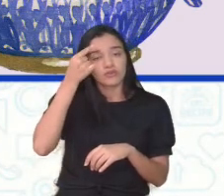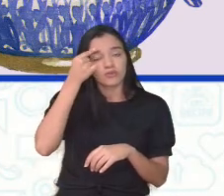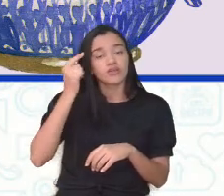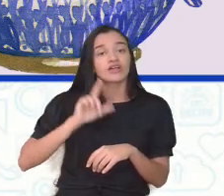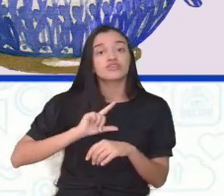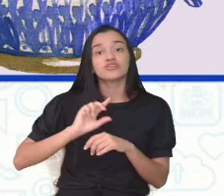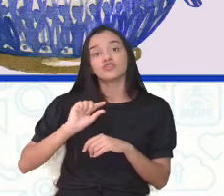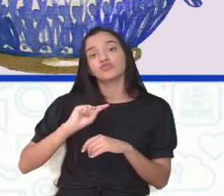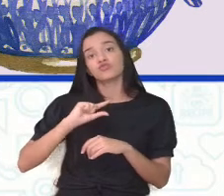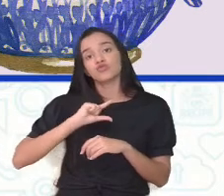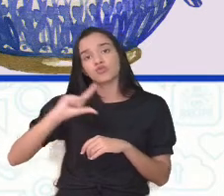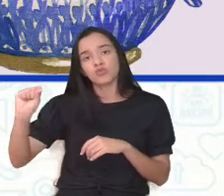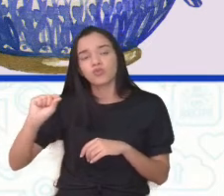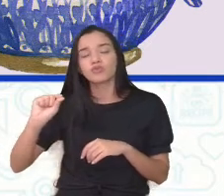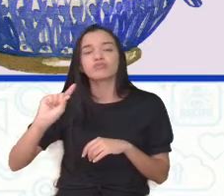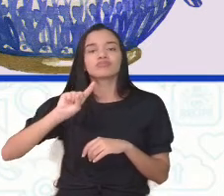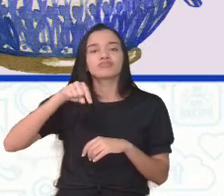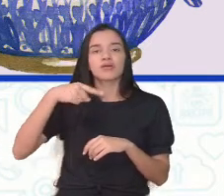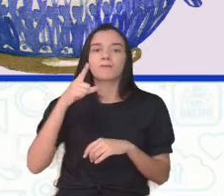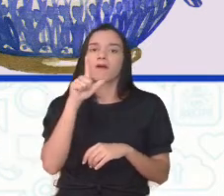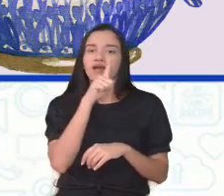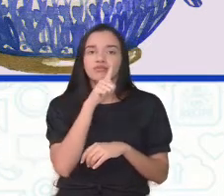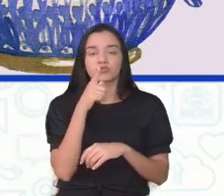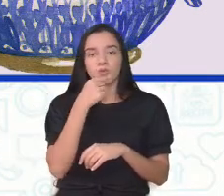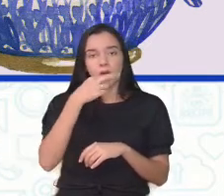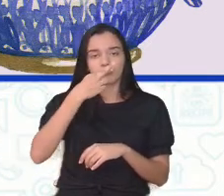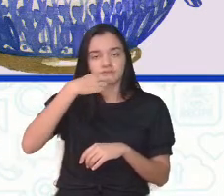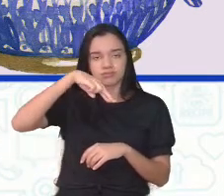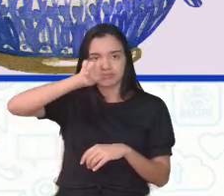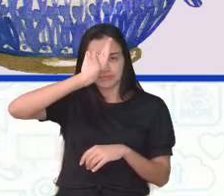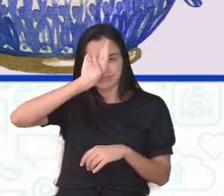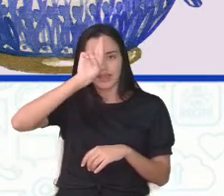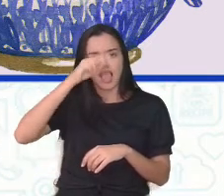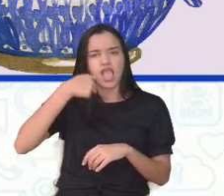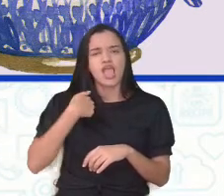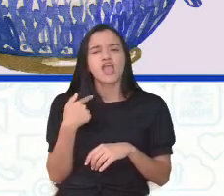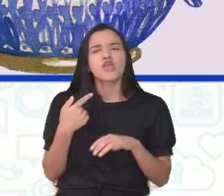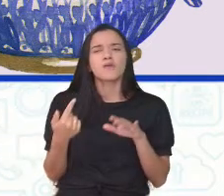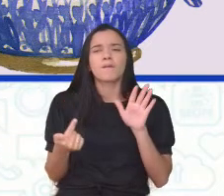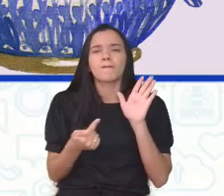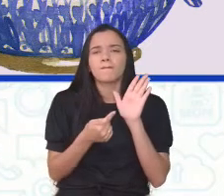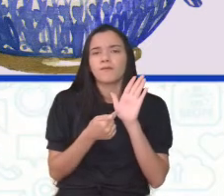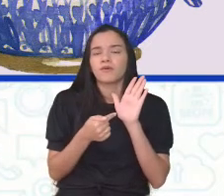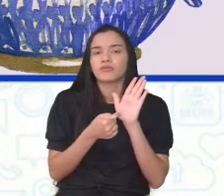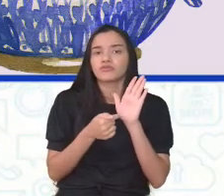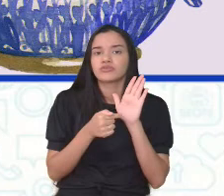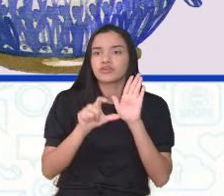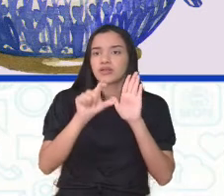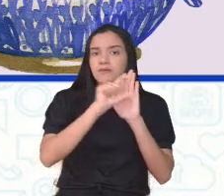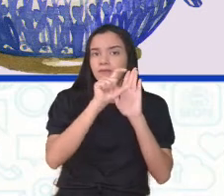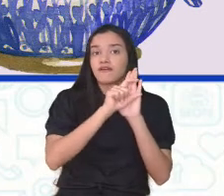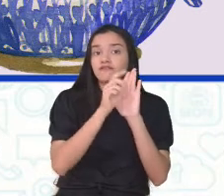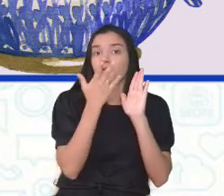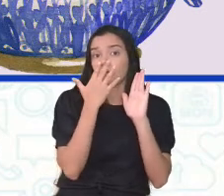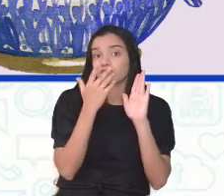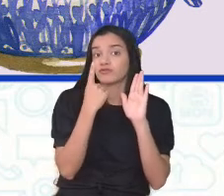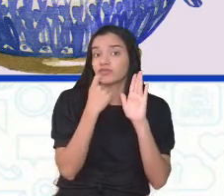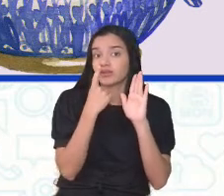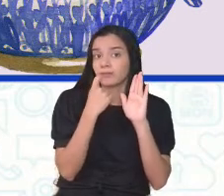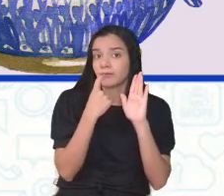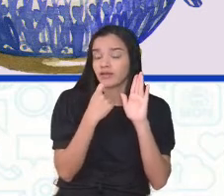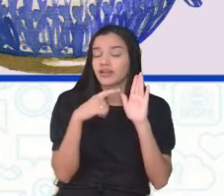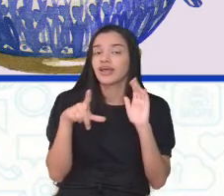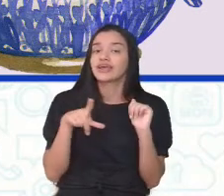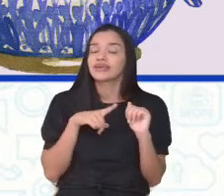cumprir com suas obrigações. Eu sinalizei aqui nesse trecho para que vocês percebam mais facilmente a parte em que a gente tem